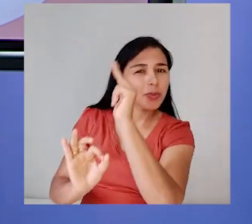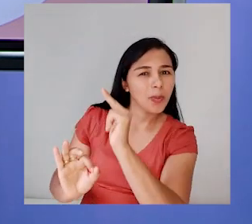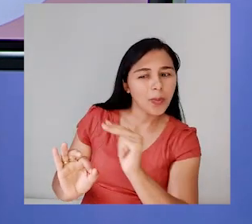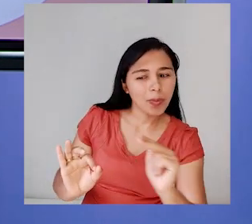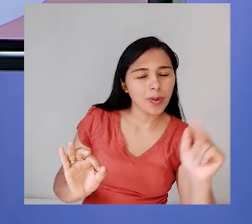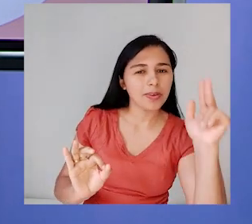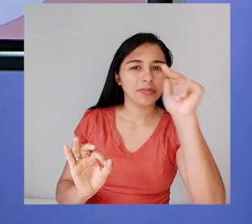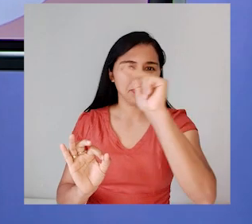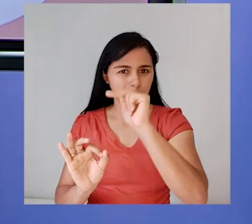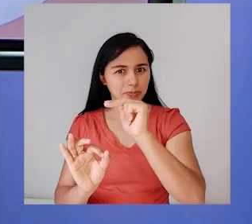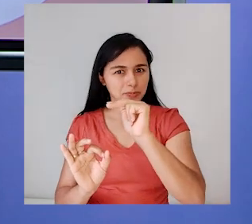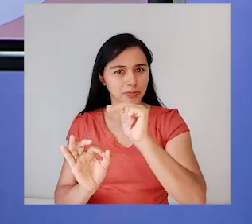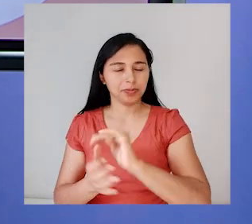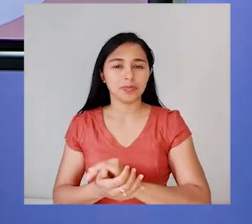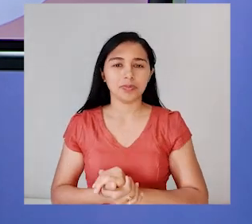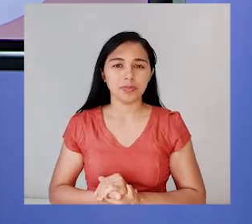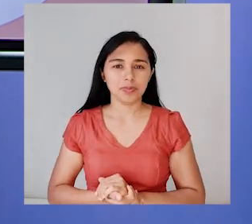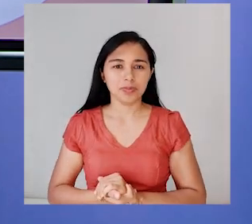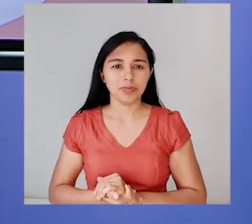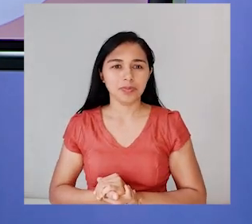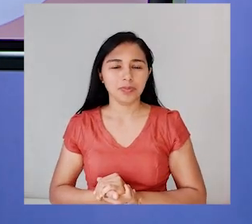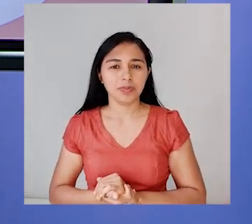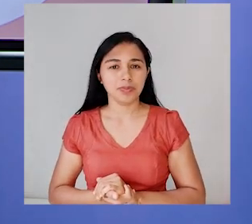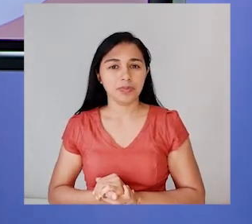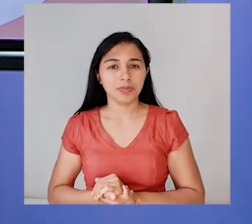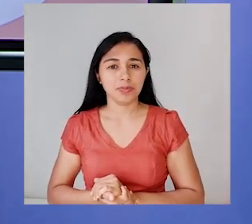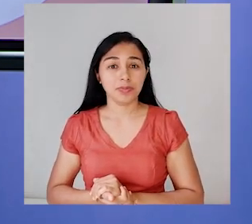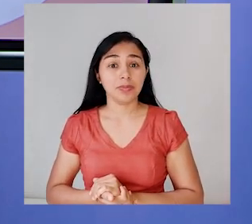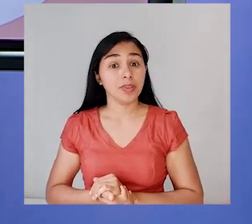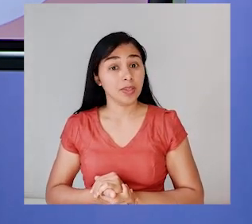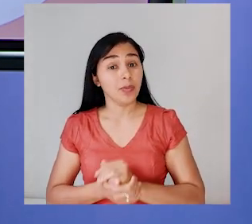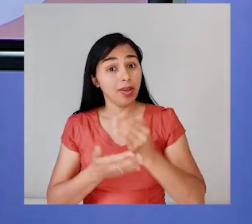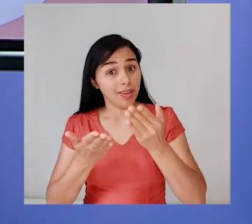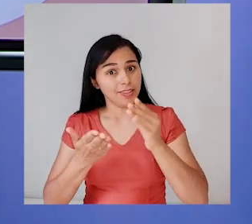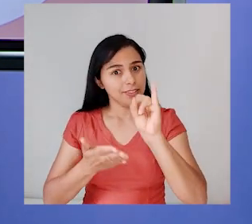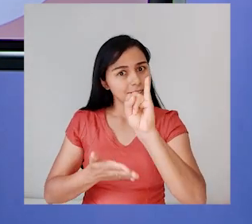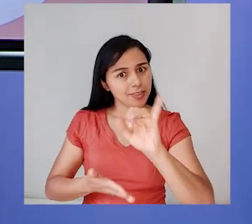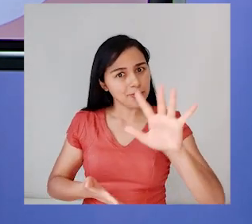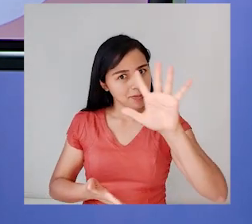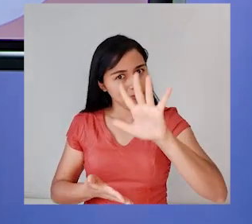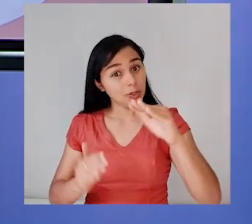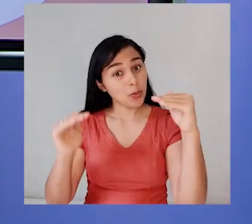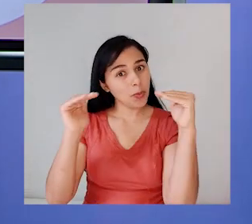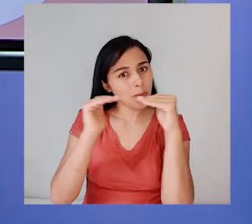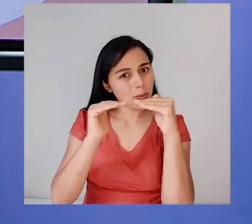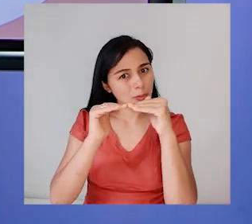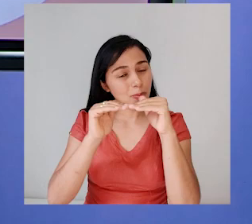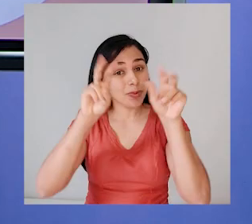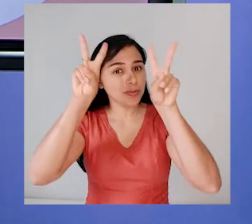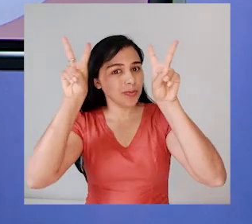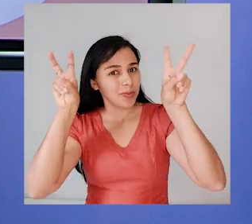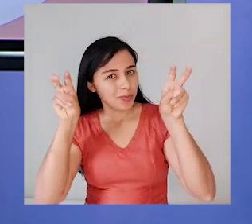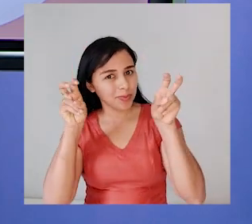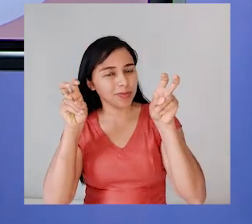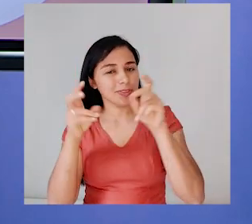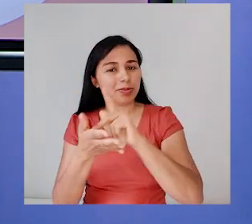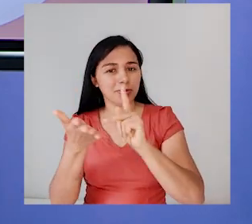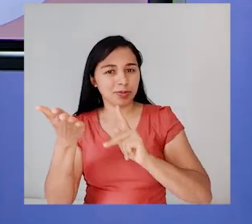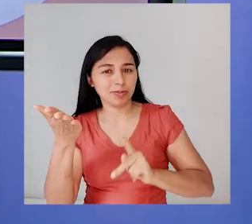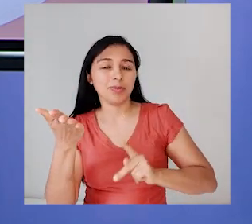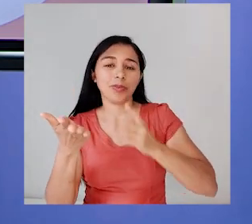E essa imagem, ela tem relação com aquilo que o poema diz. É muito interessante. Vamos observar esses dois